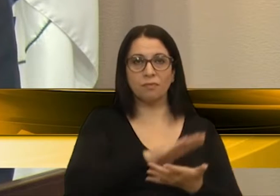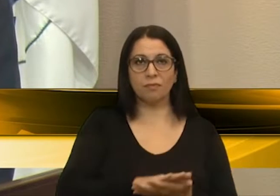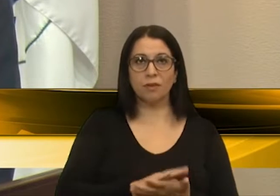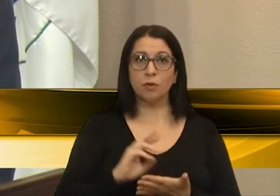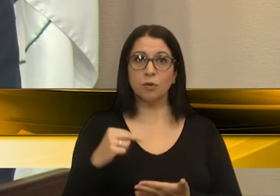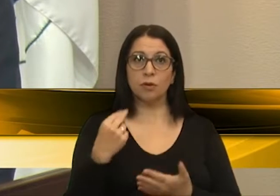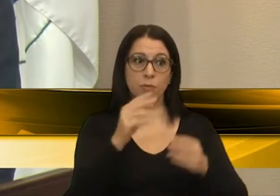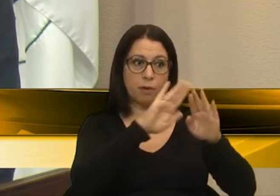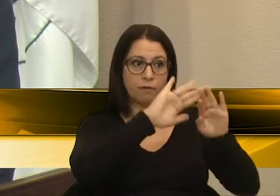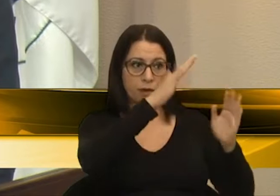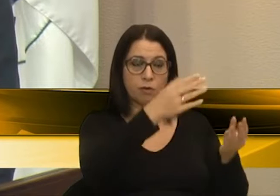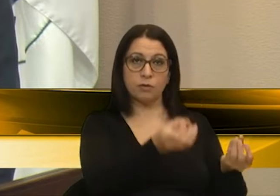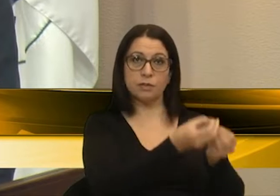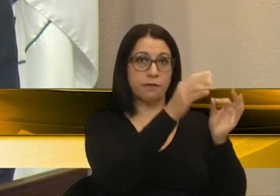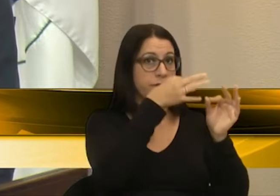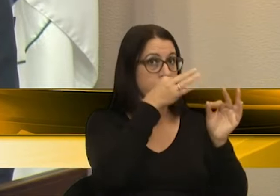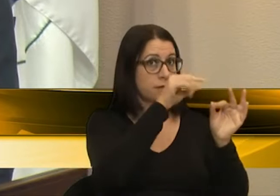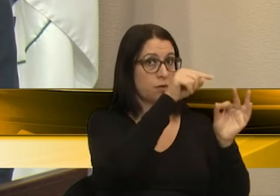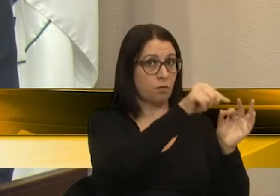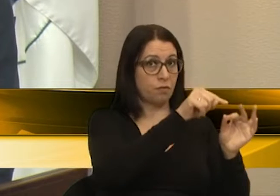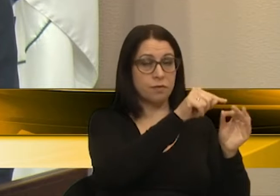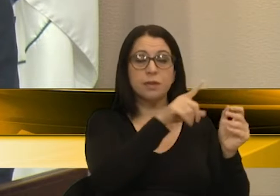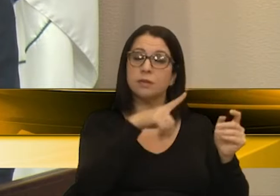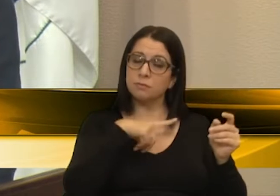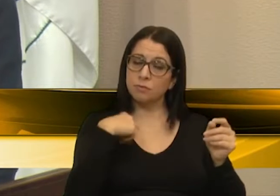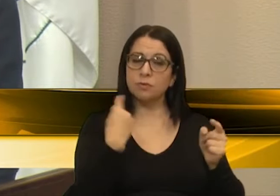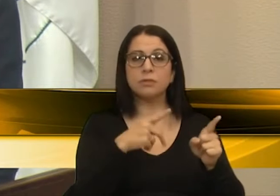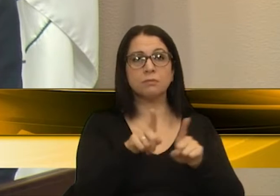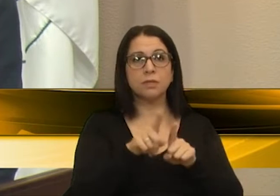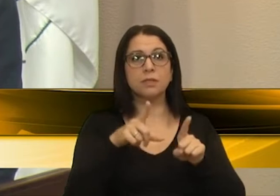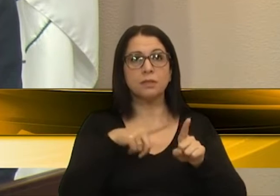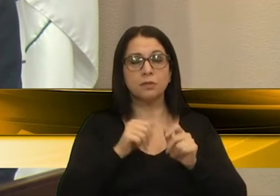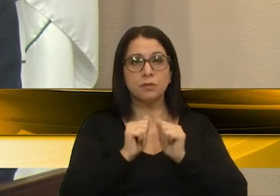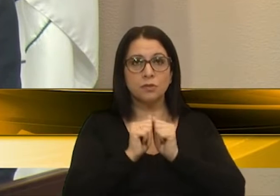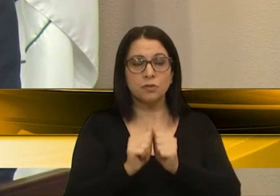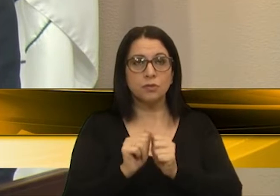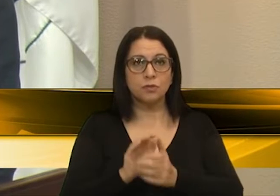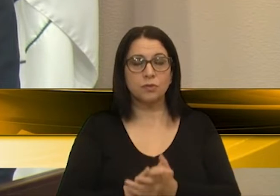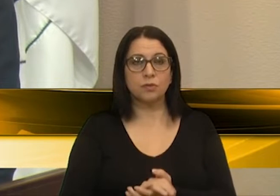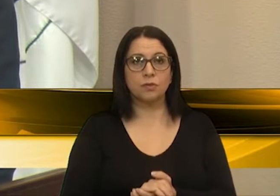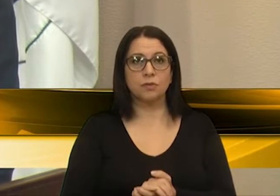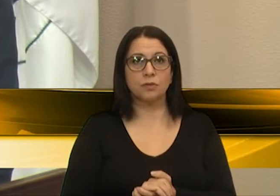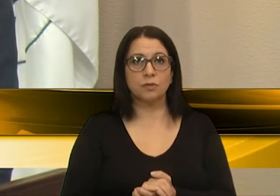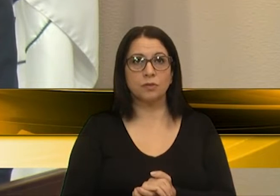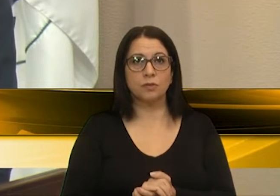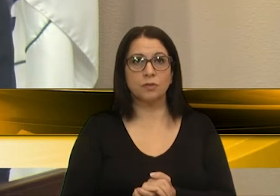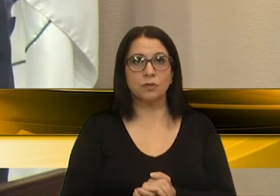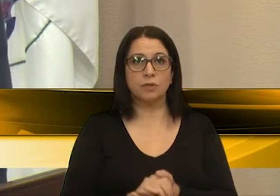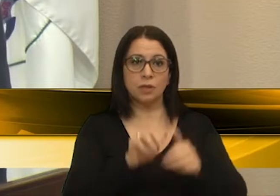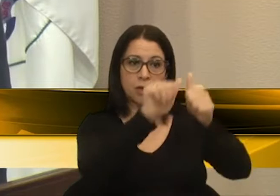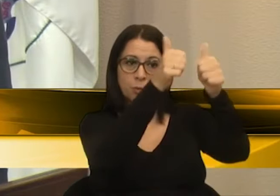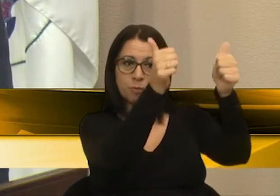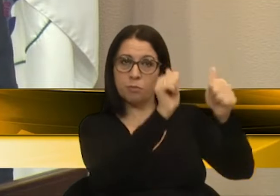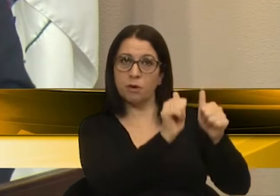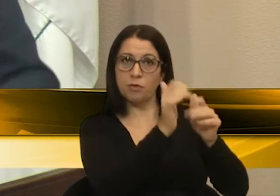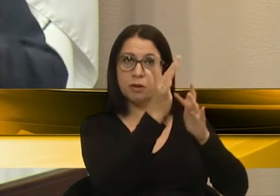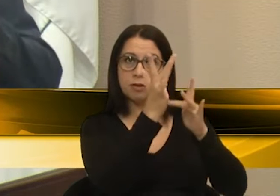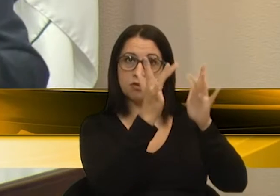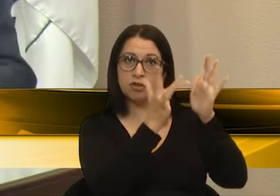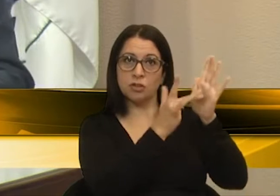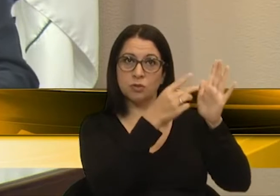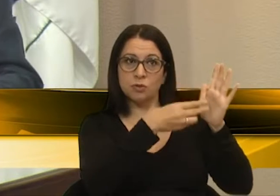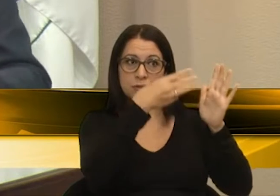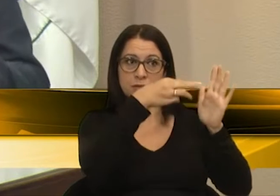nos pavilhões da Festa da Uva, nós também temos lá, junto ao Monumento Jesus do Terceiro Milênio,